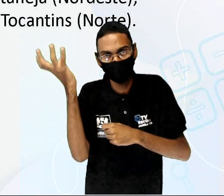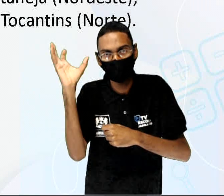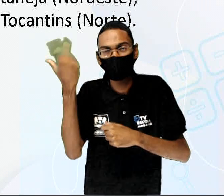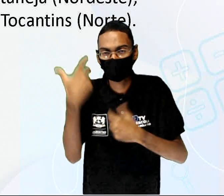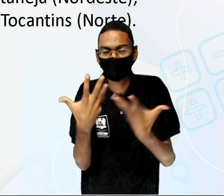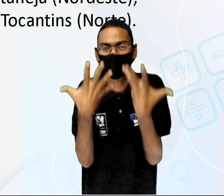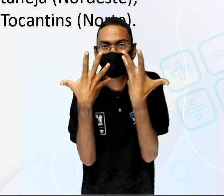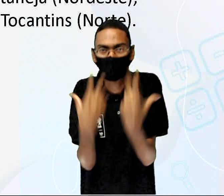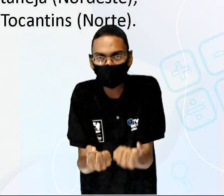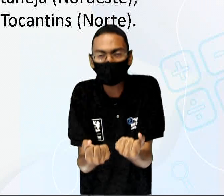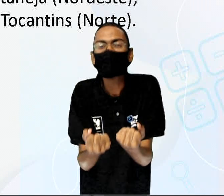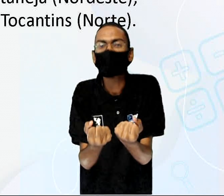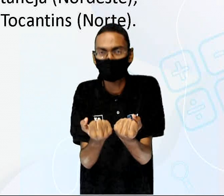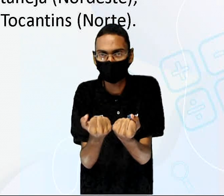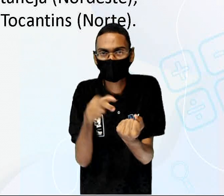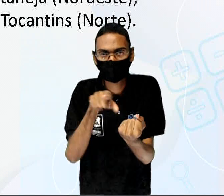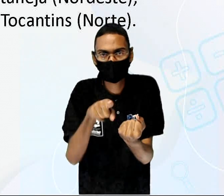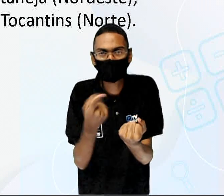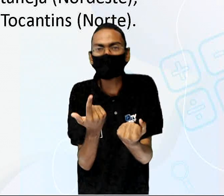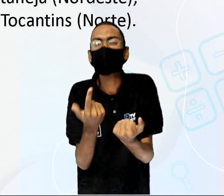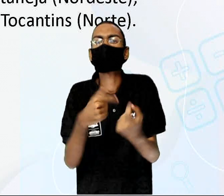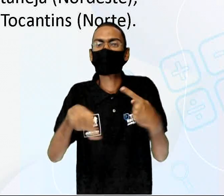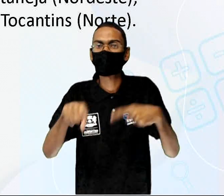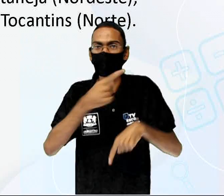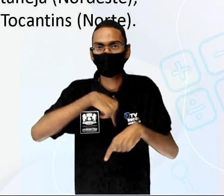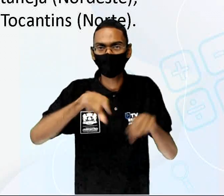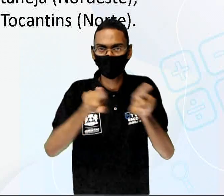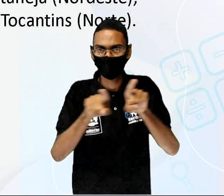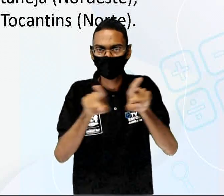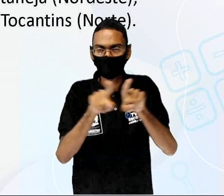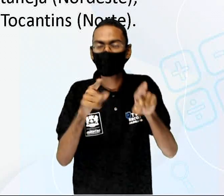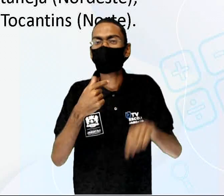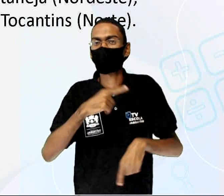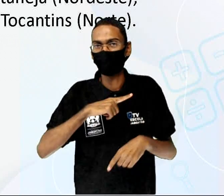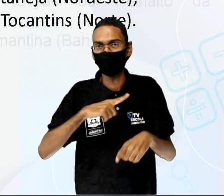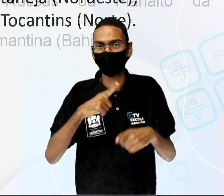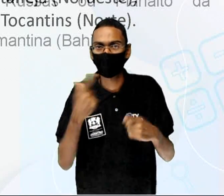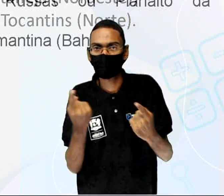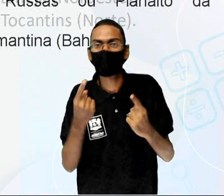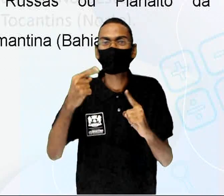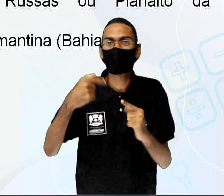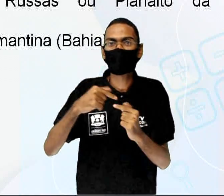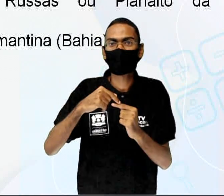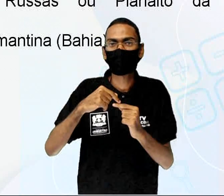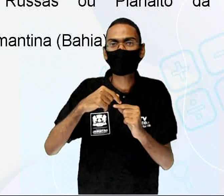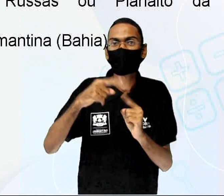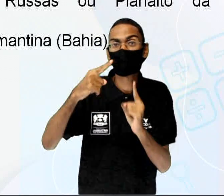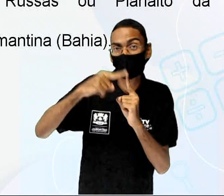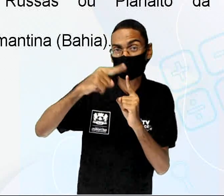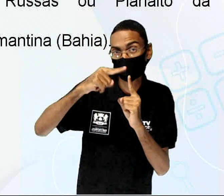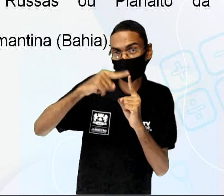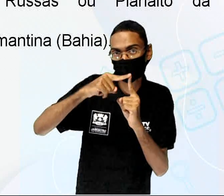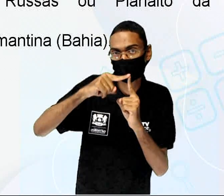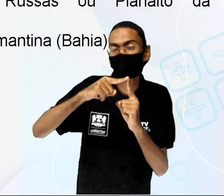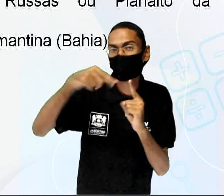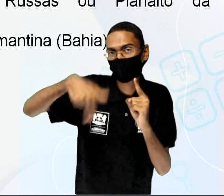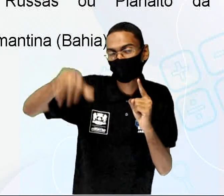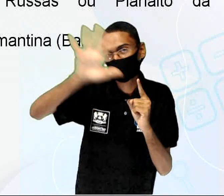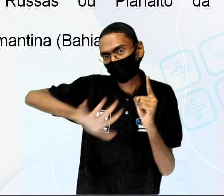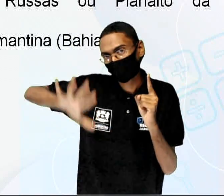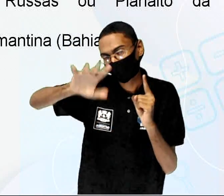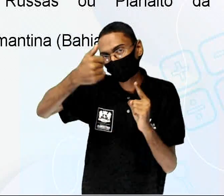da Caatinga. Nós temos a depressão do Tocantins, na região norte. Com relação